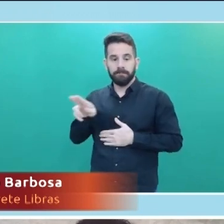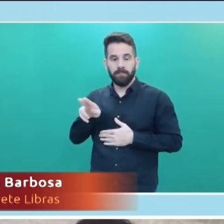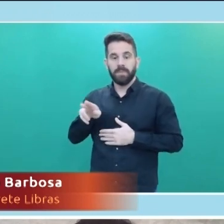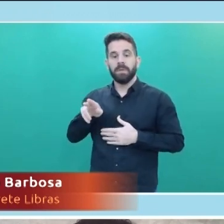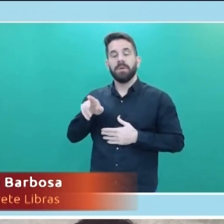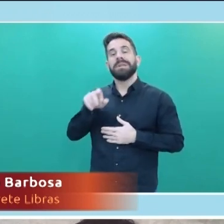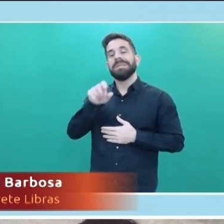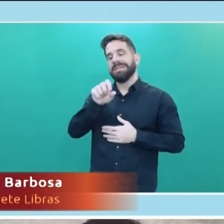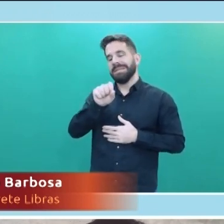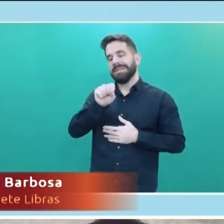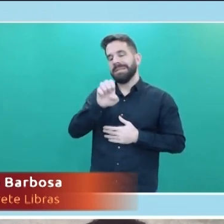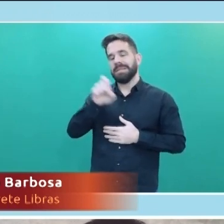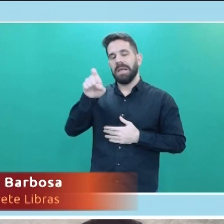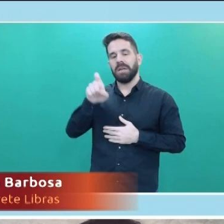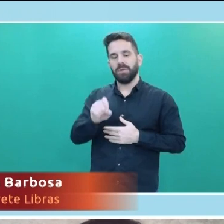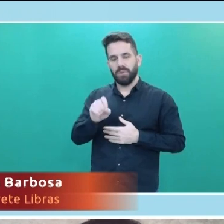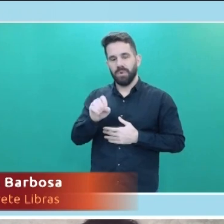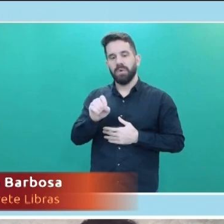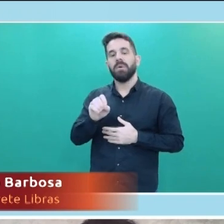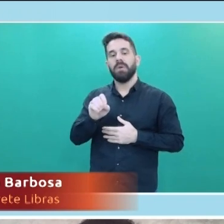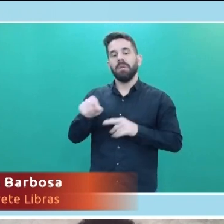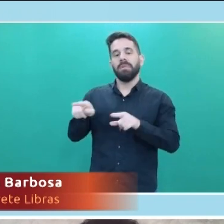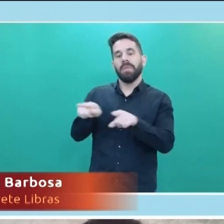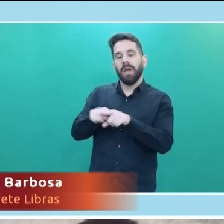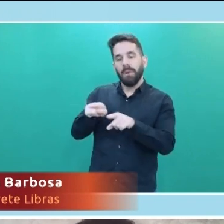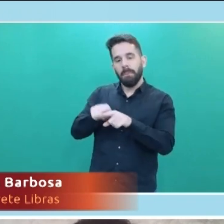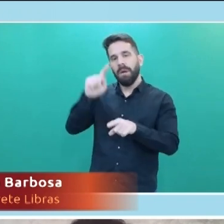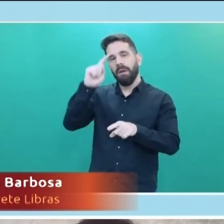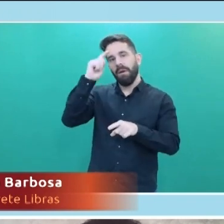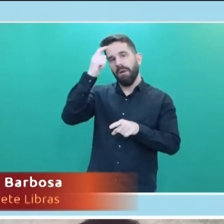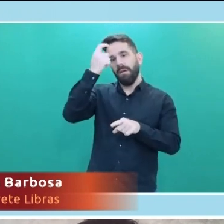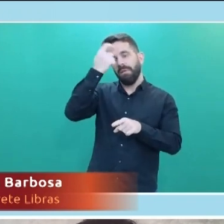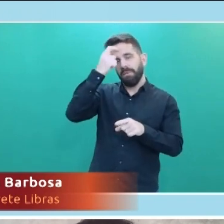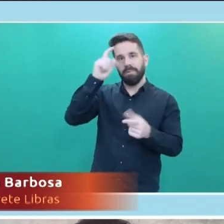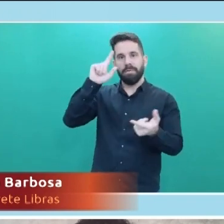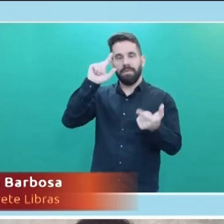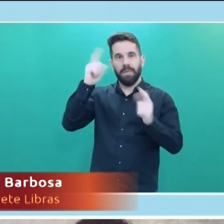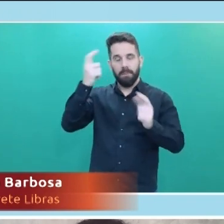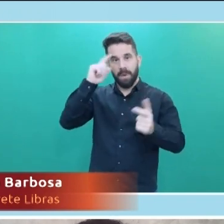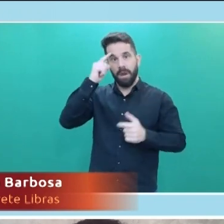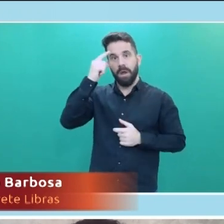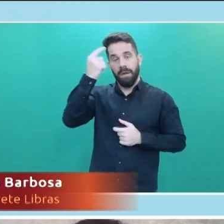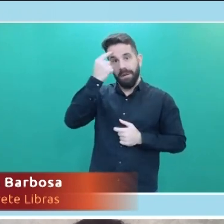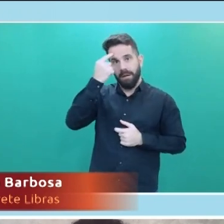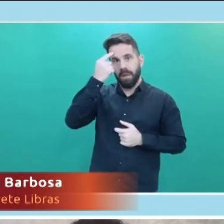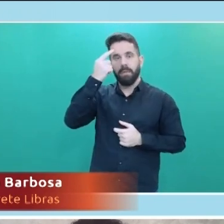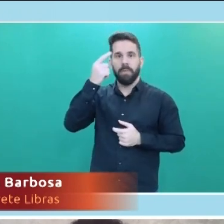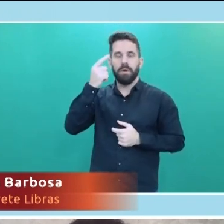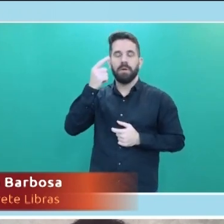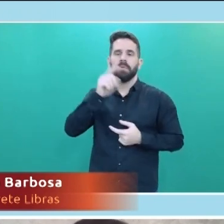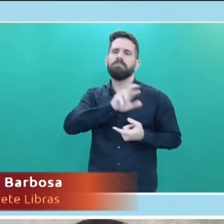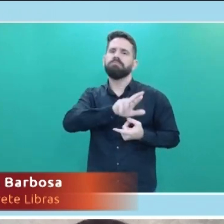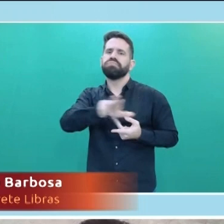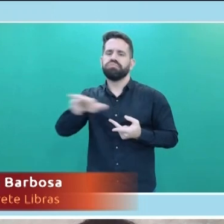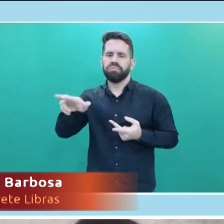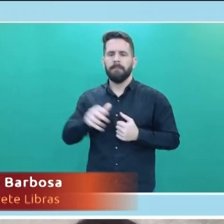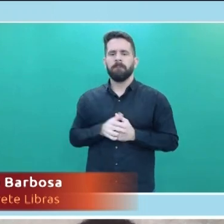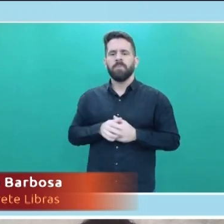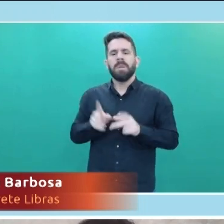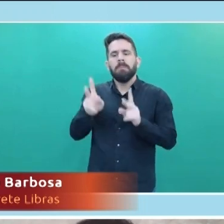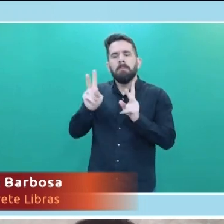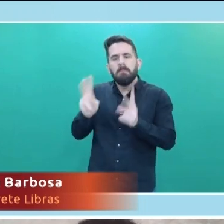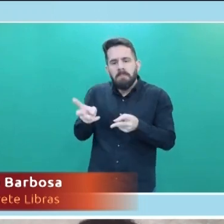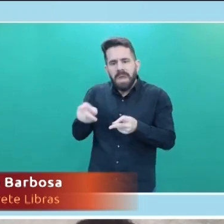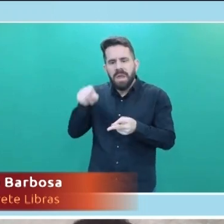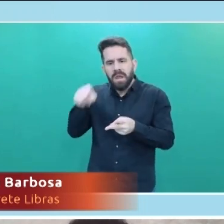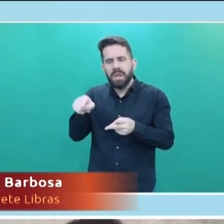3 povos lá na Oceania, numa mesma ilha, né, no mesmo lugar, assim, muito pouco distantes, e a gente